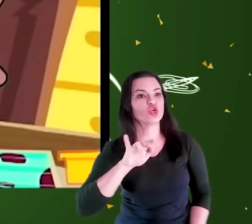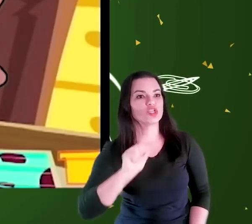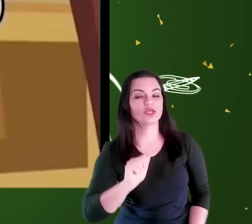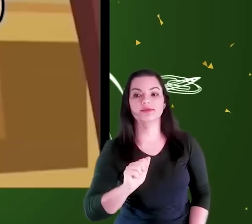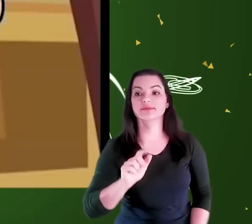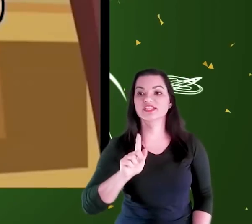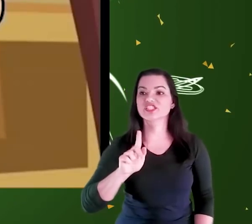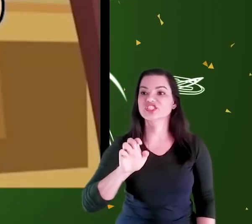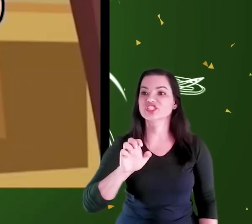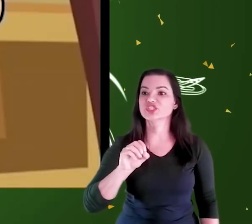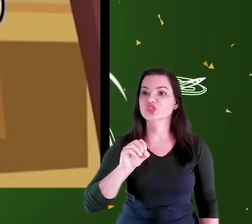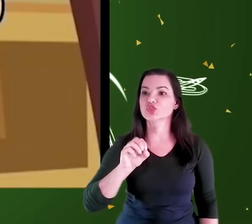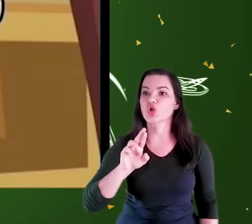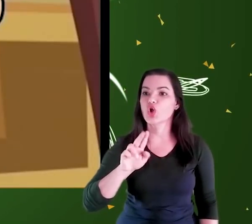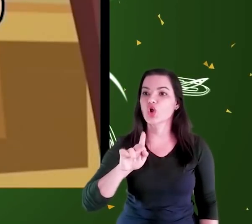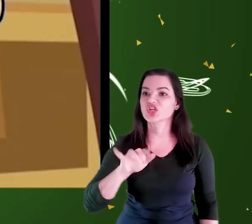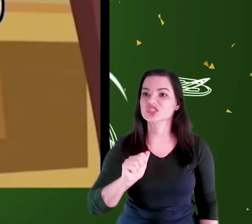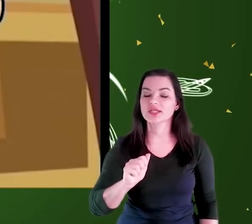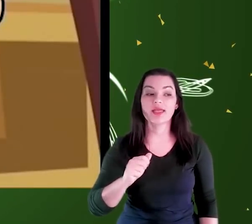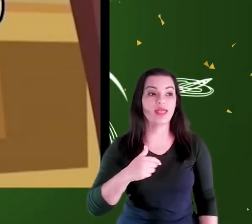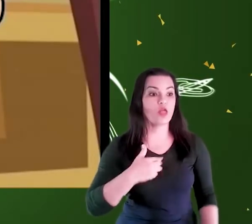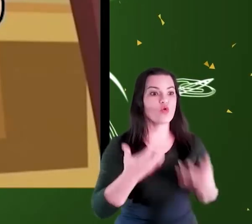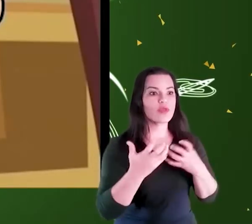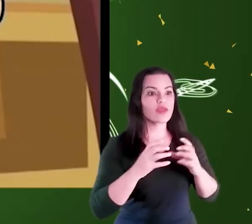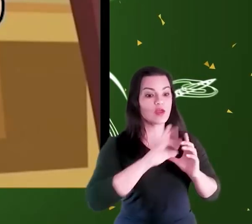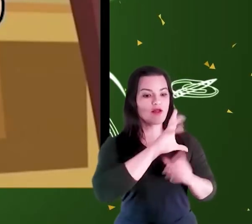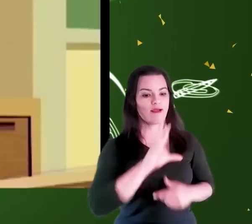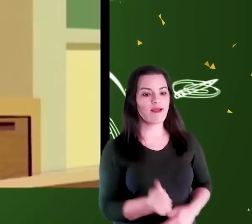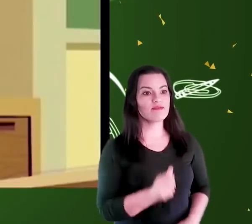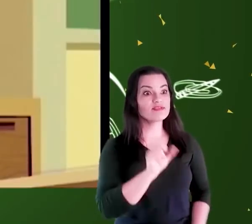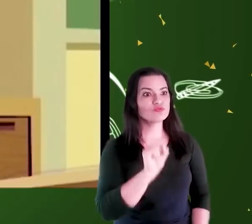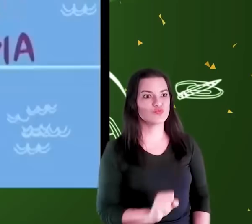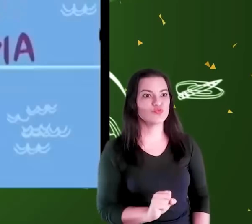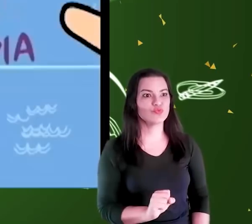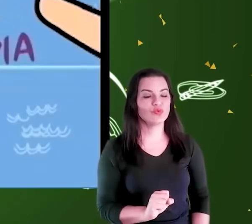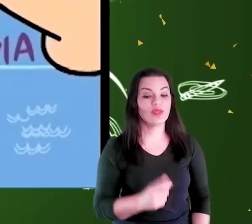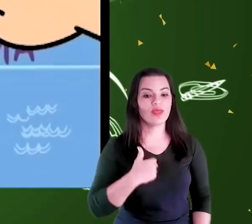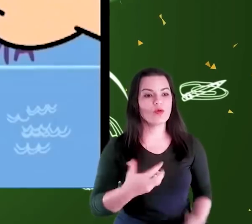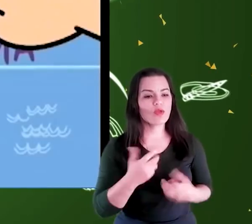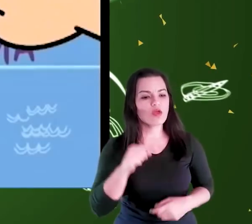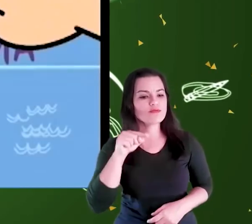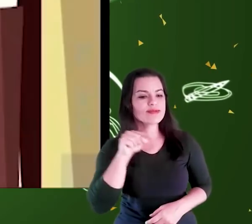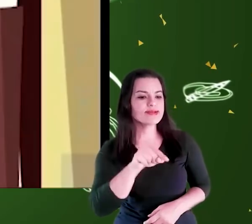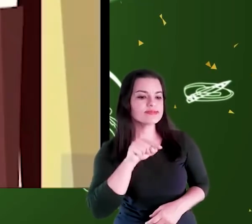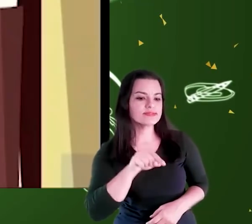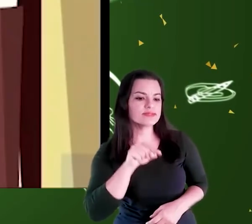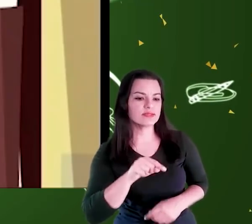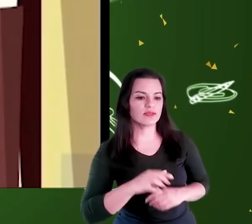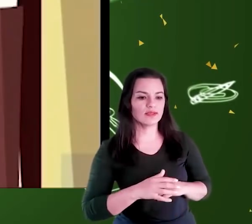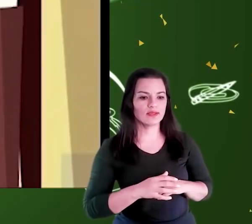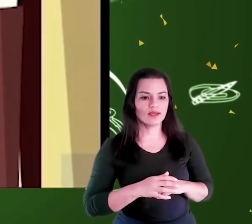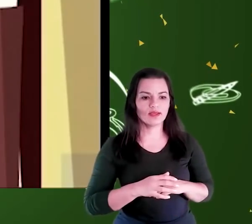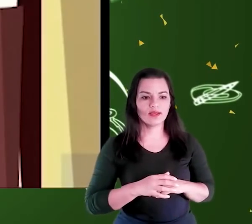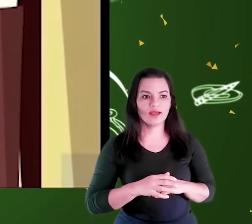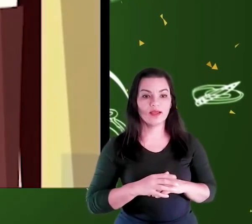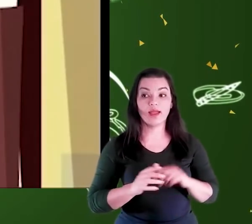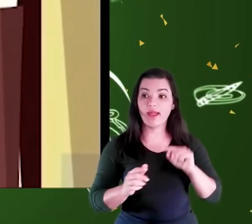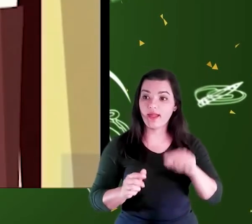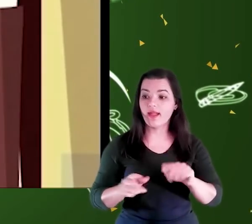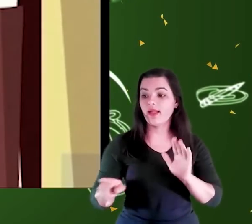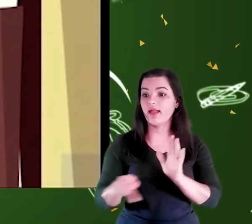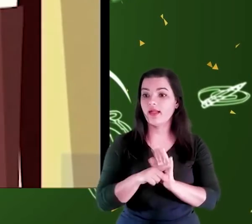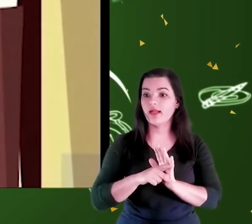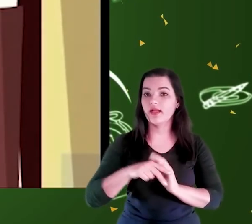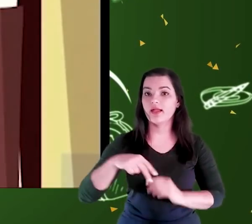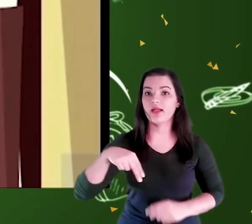Ásia. Eu quero a África do Sul. Eu quero esse aqui, ó. Esse aqui é a Nova